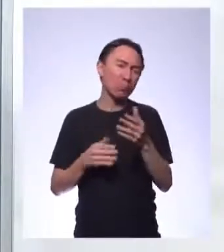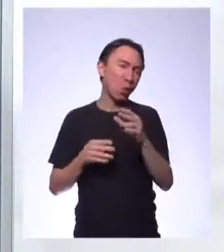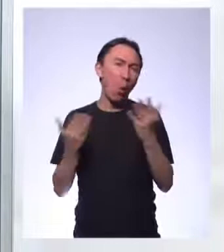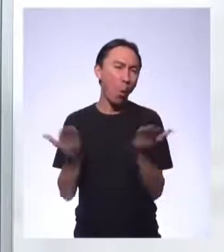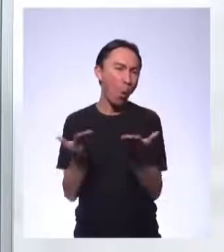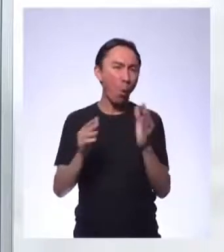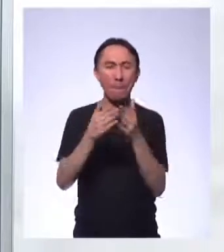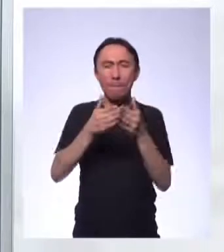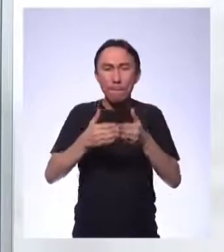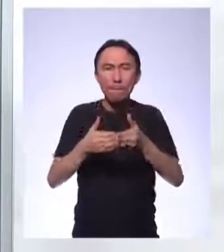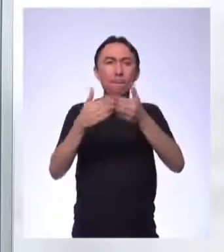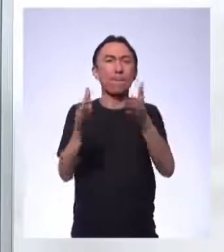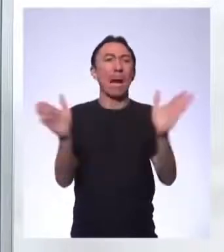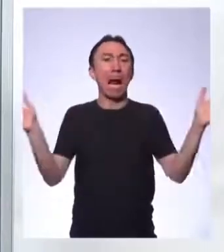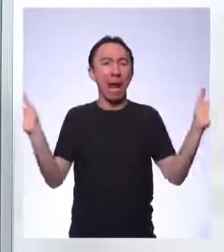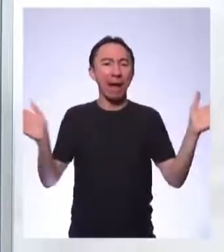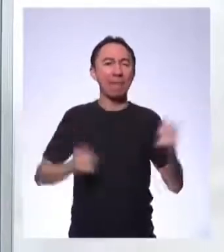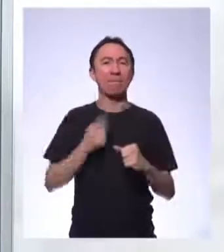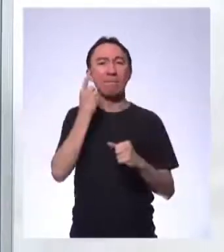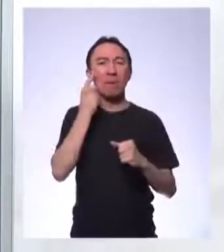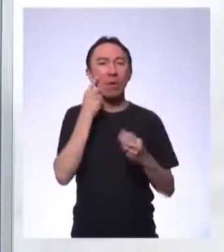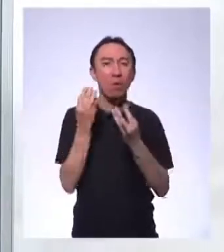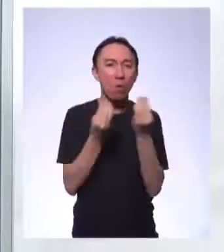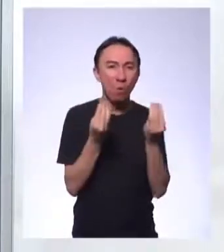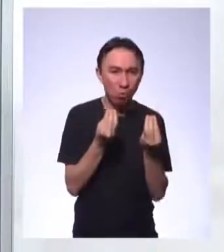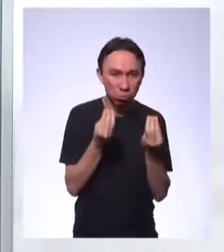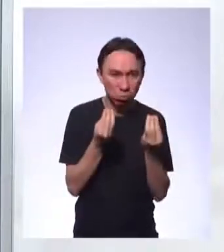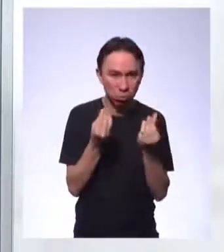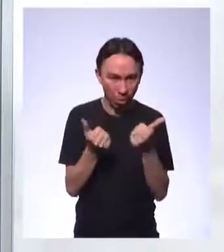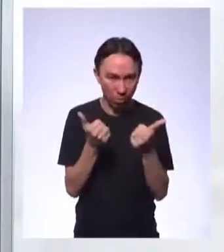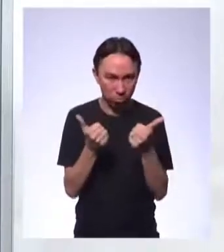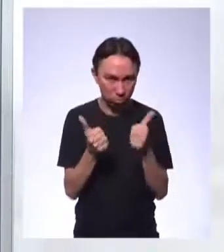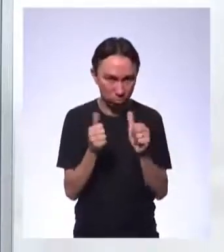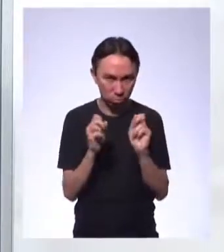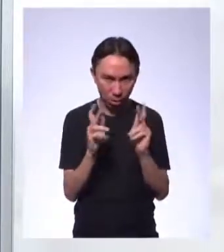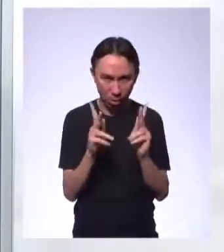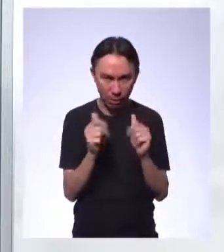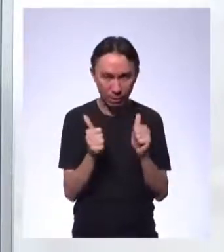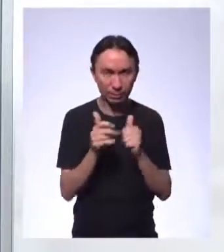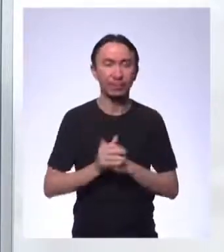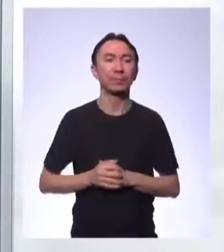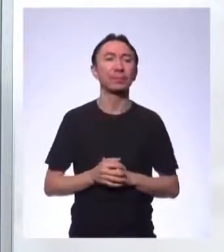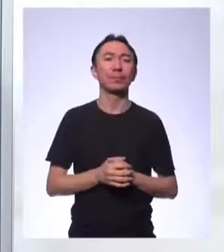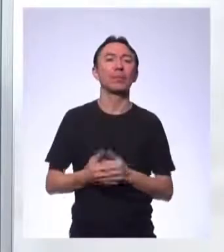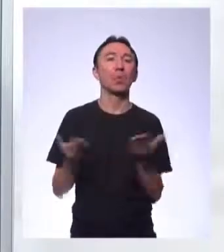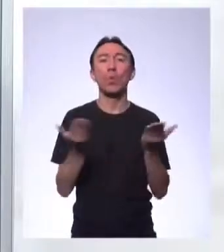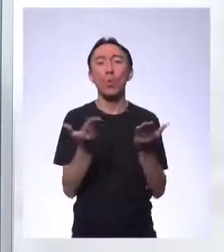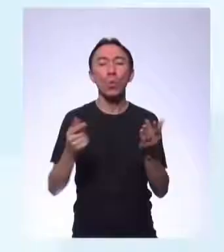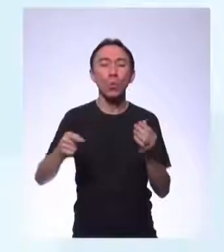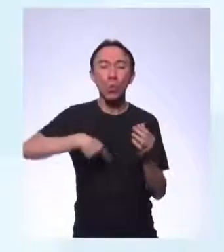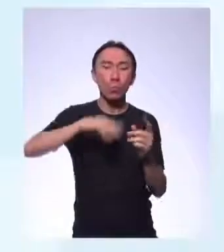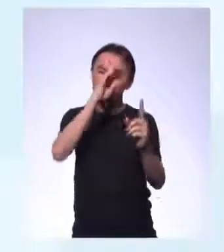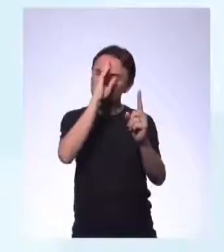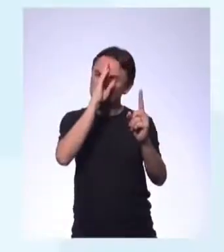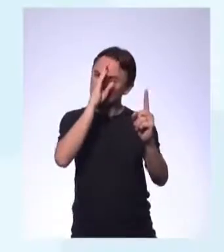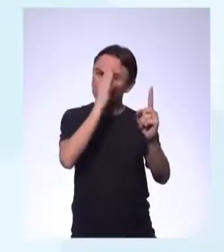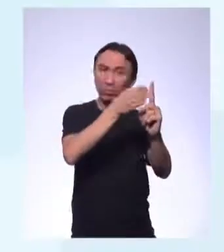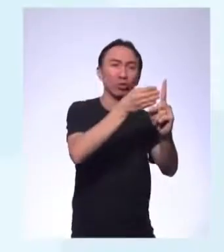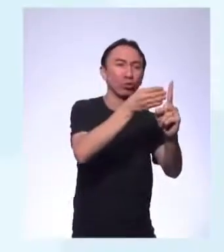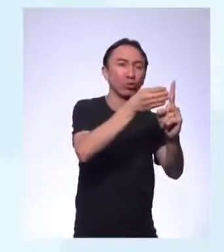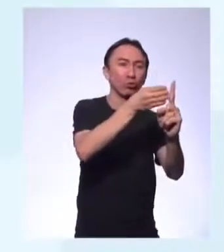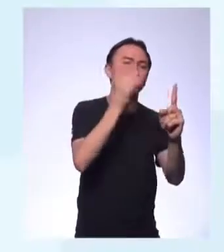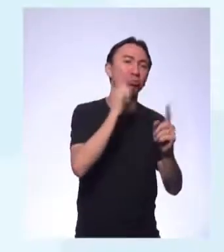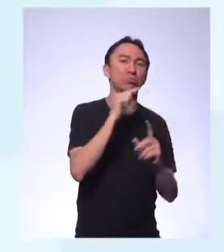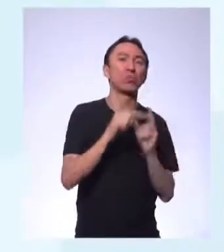essas questões regionais que estão atendidas aí na habilidade. Tá legal? E qual é o nosso objetivo, então? Nosso objetivo